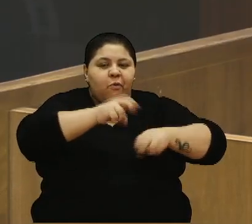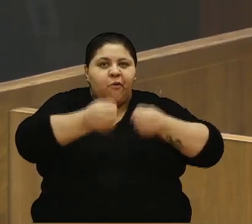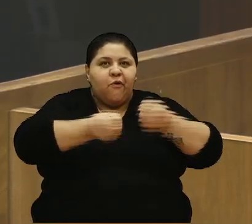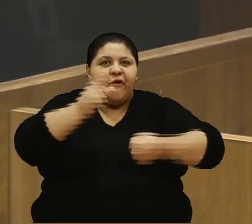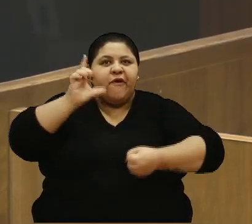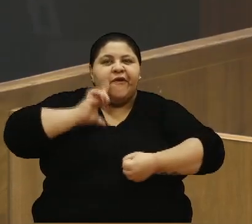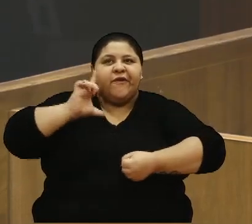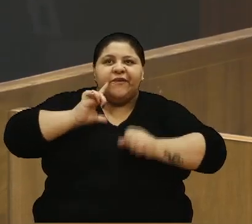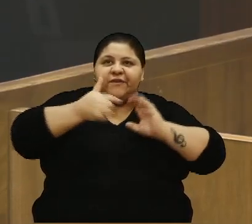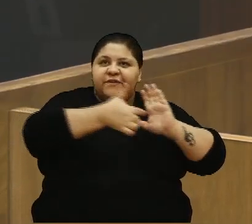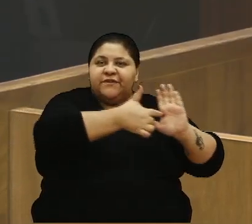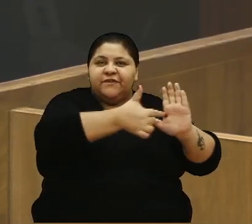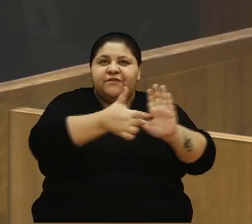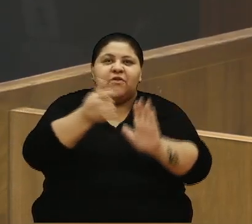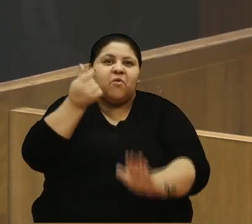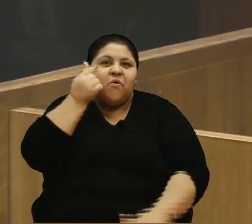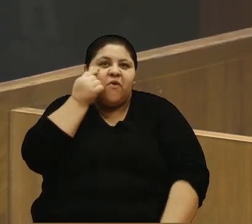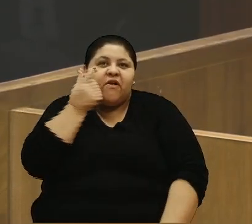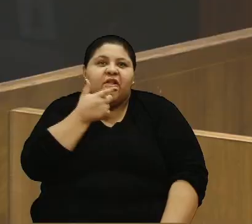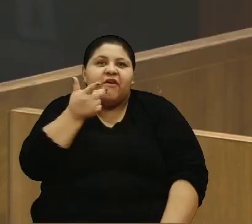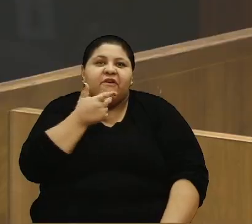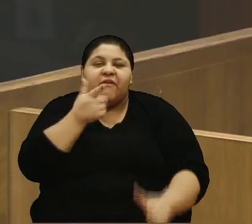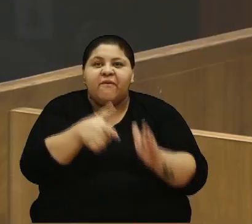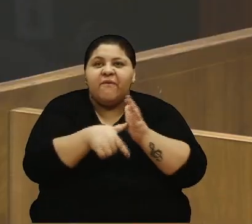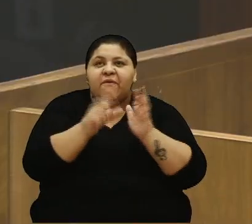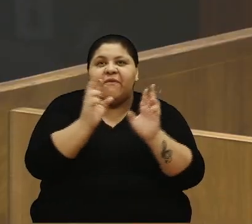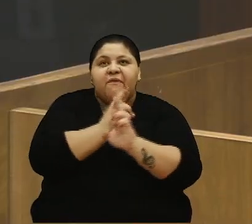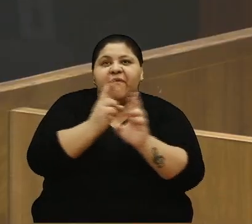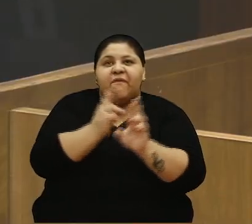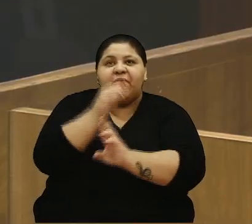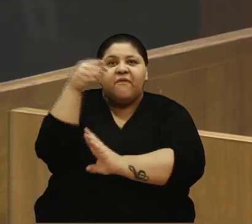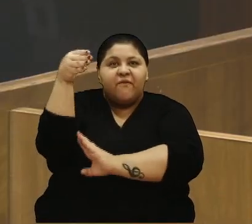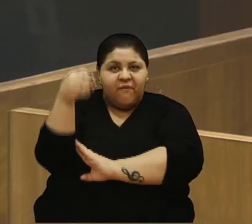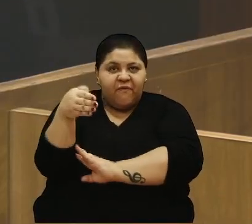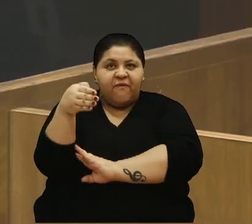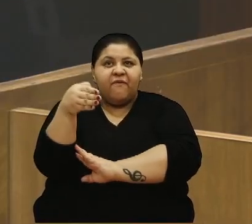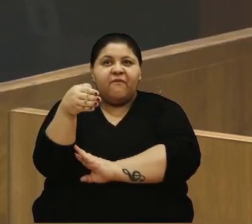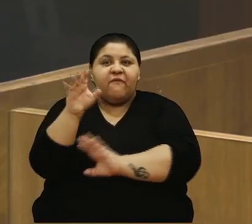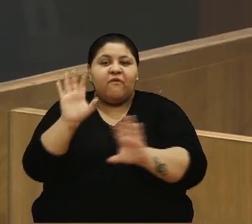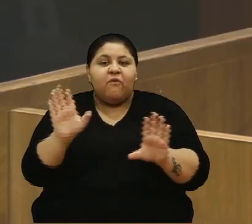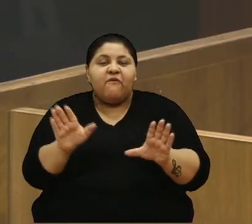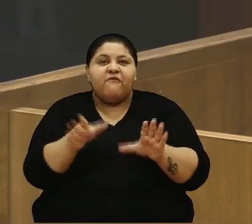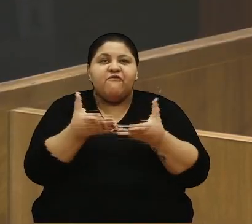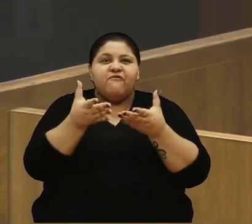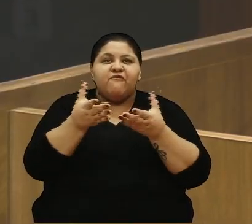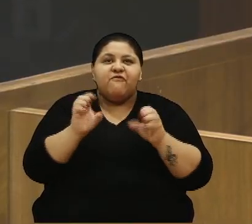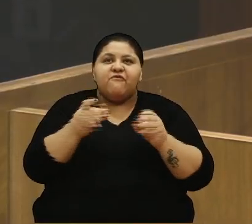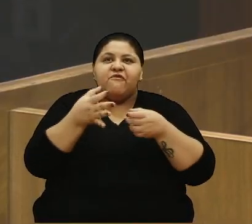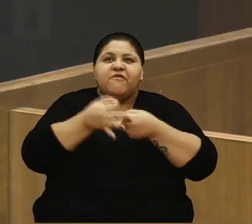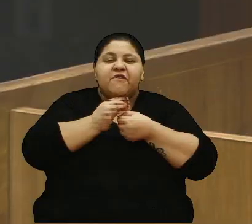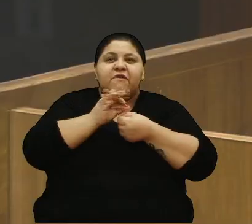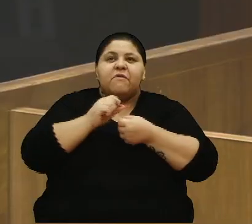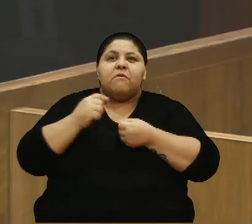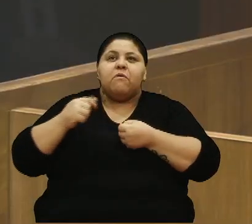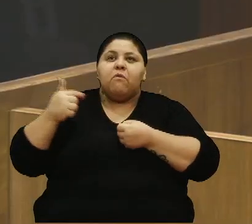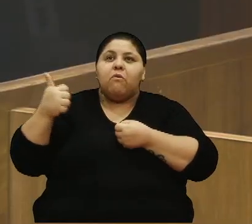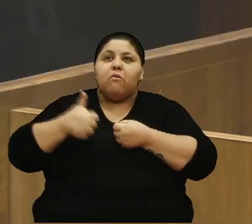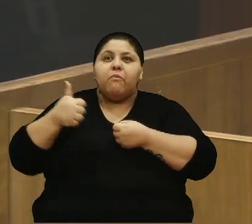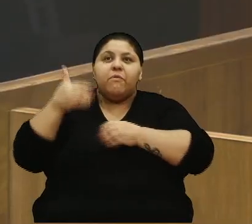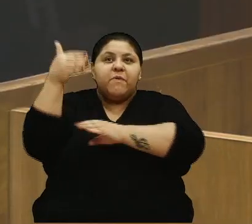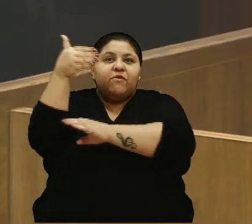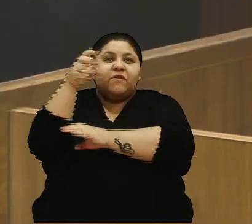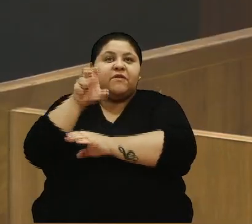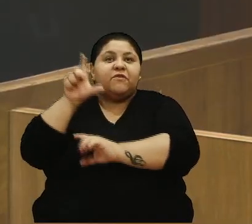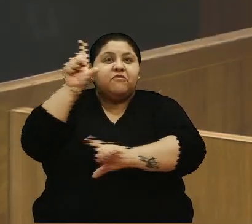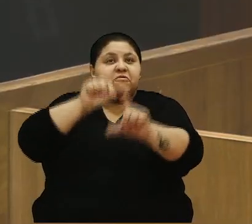teve uma apresentação, o Eloy já mencionou antes, em relação ao hotel, a parceria com a Festa da Uva, primeiro hotel 5 estrelas aqui do município,